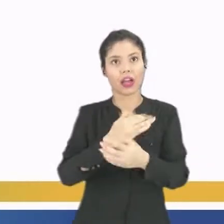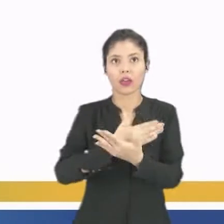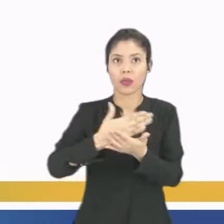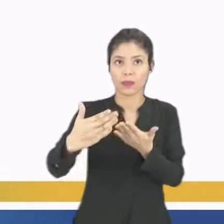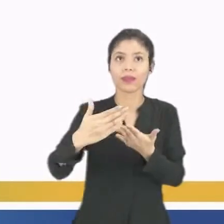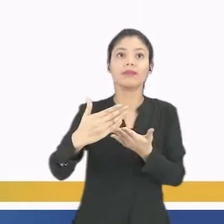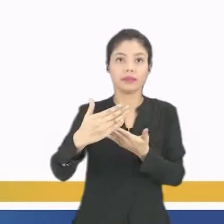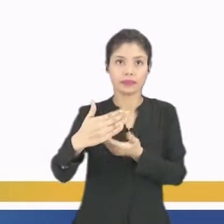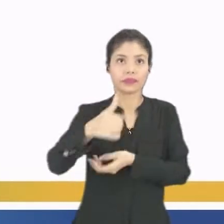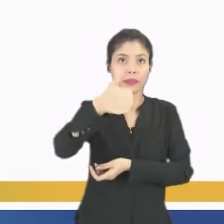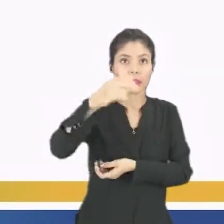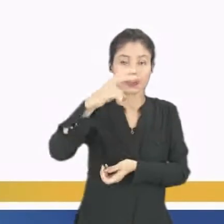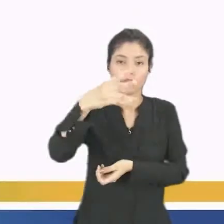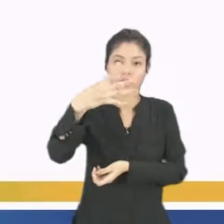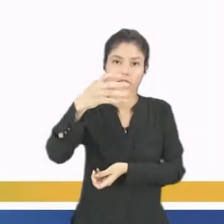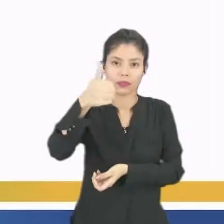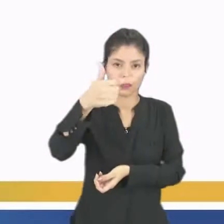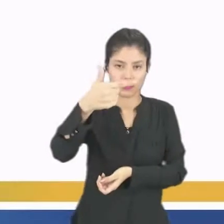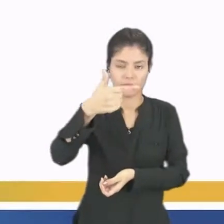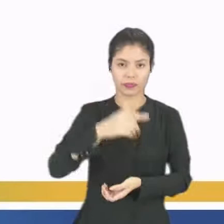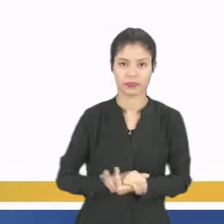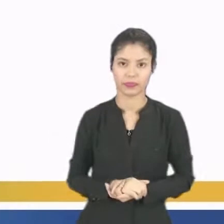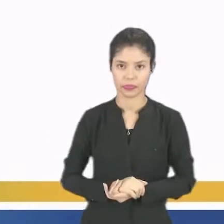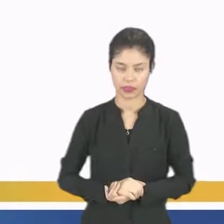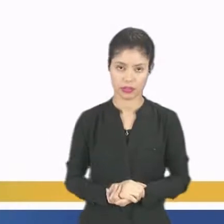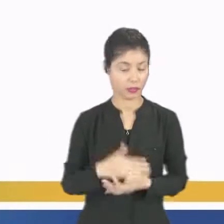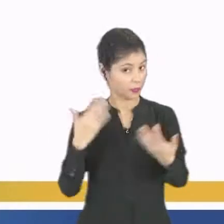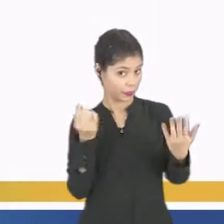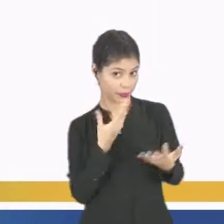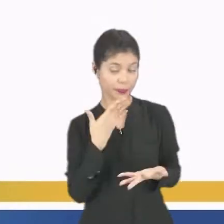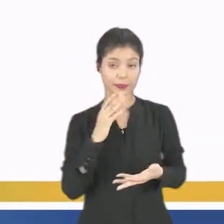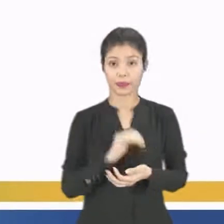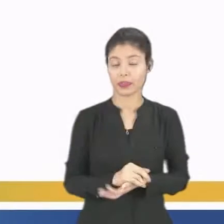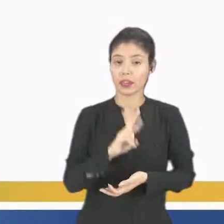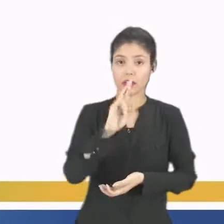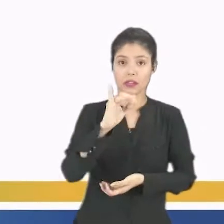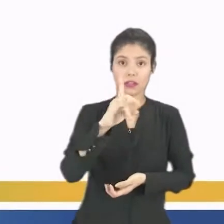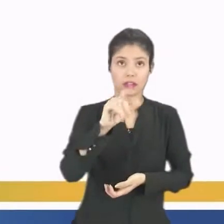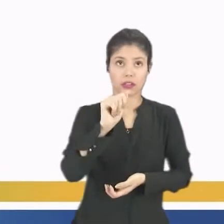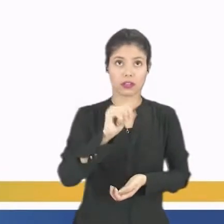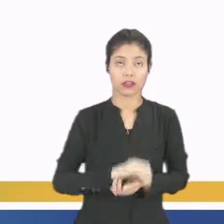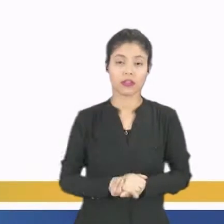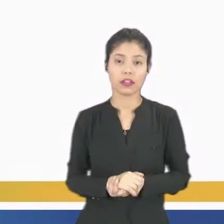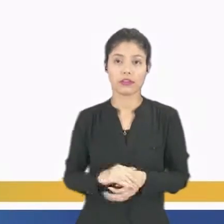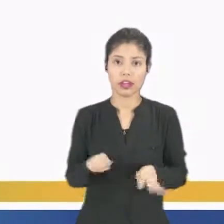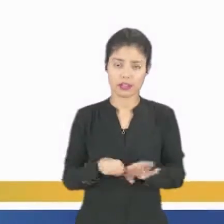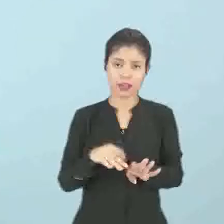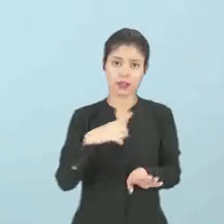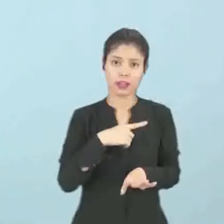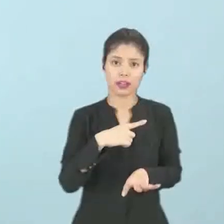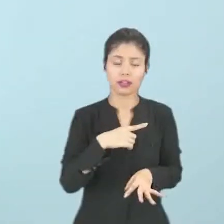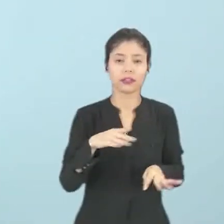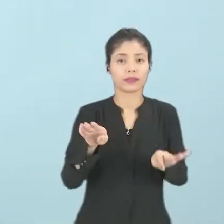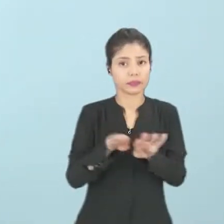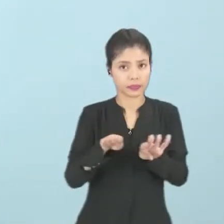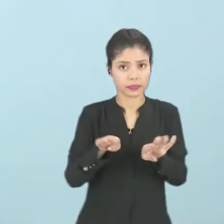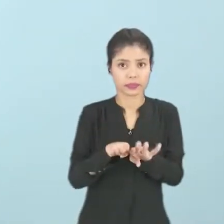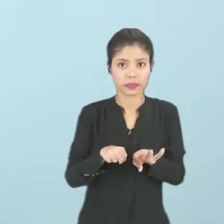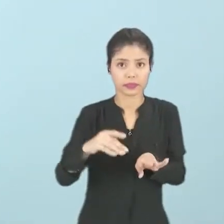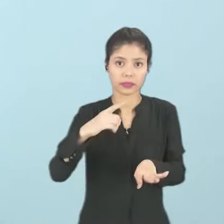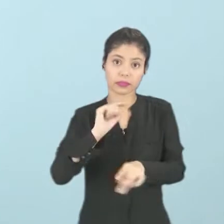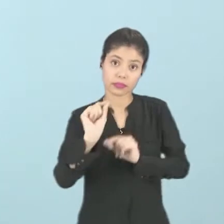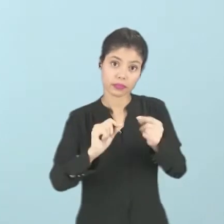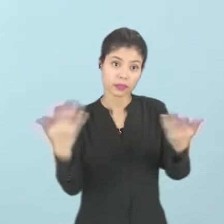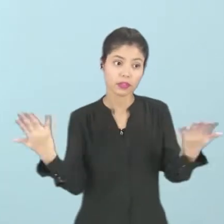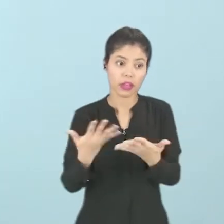em 1542. Bom, essa questão racial que nós estamos vivendo hoje, na